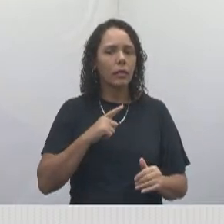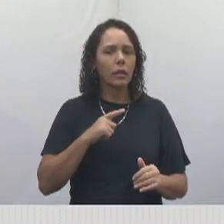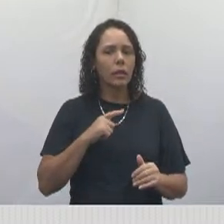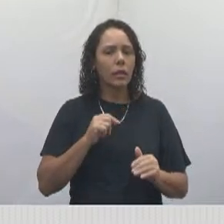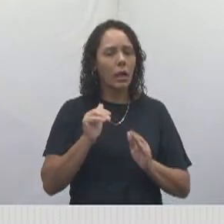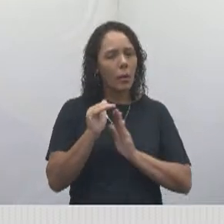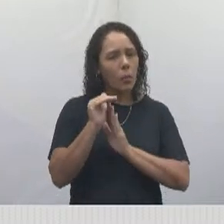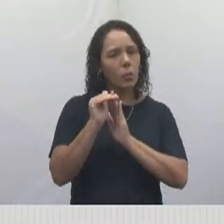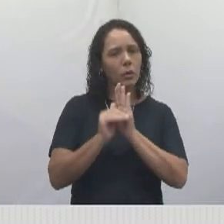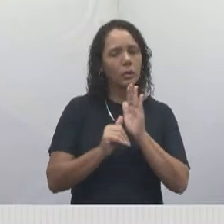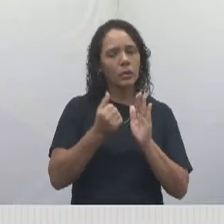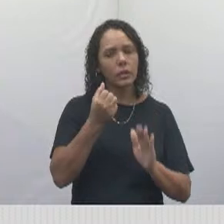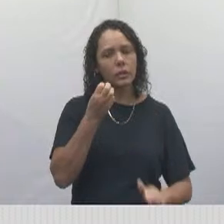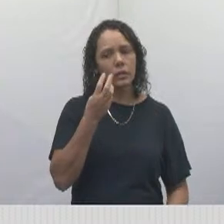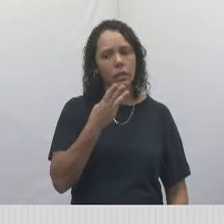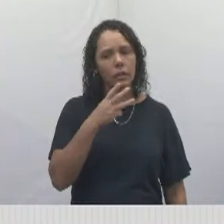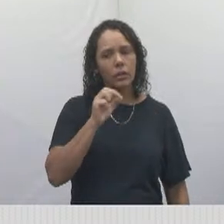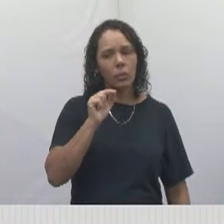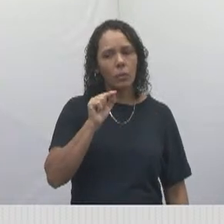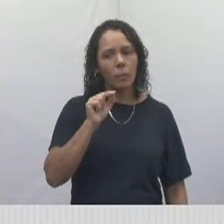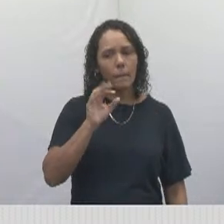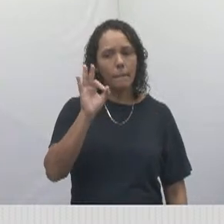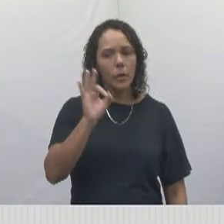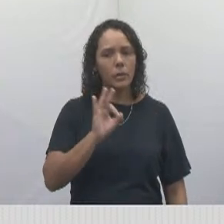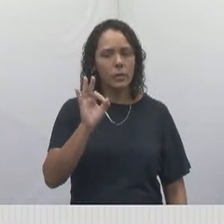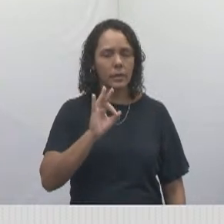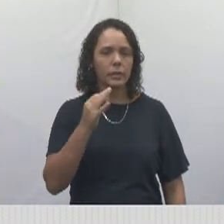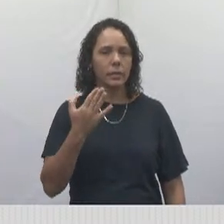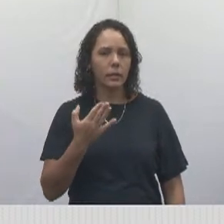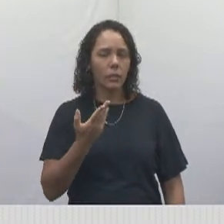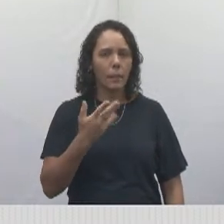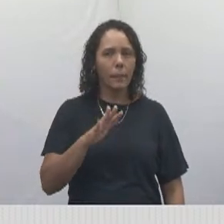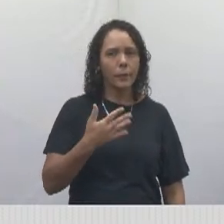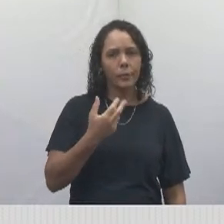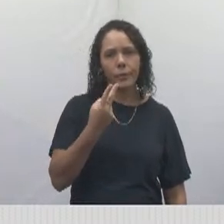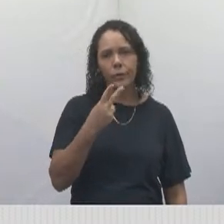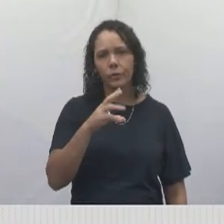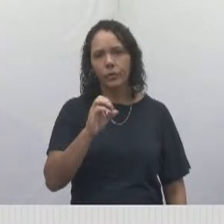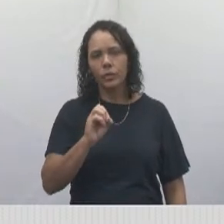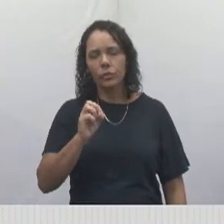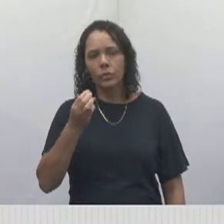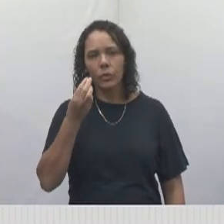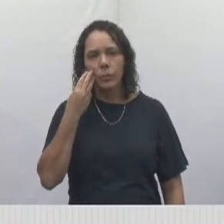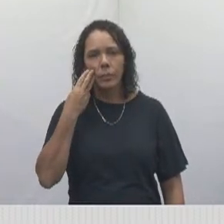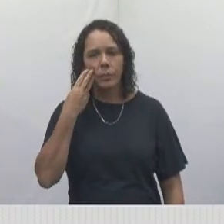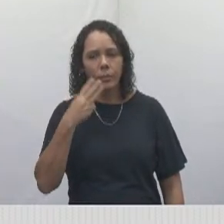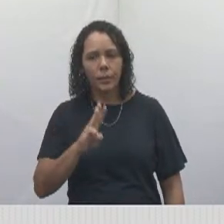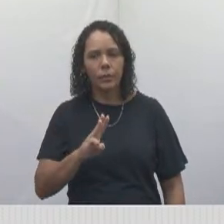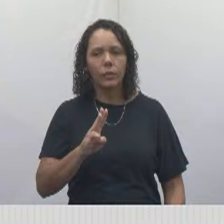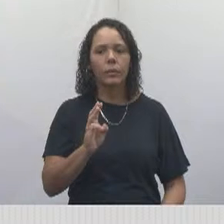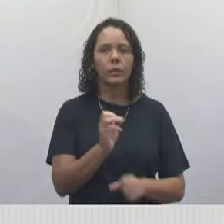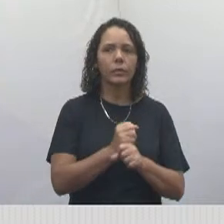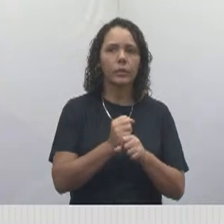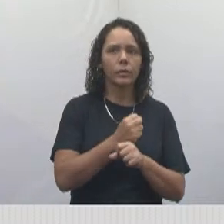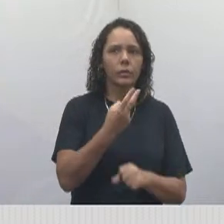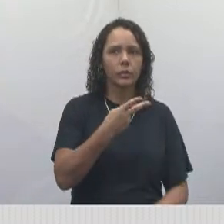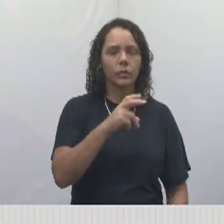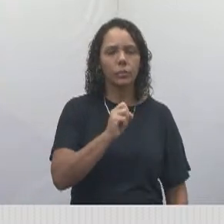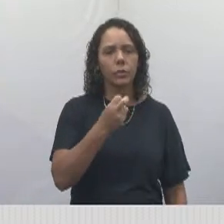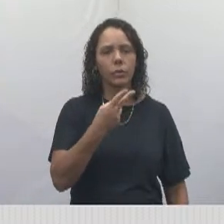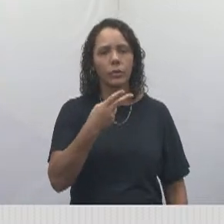3% em 2021. Nós estamos falando de cerca de 20 milhões em 2020 e cerca de 30 milhões